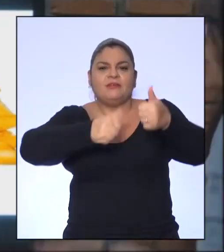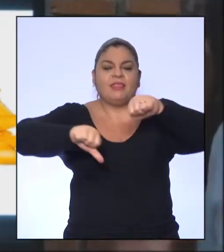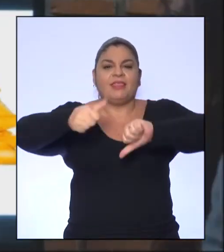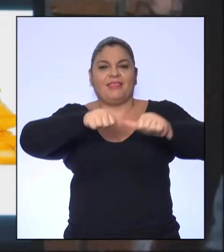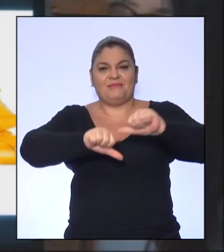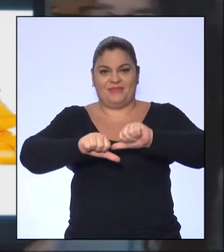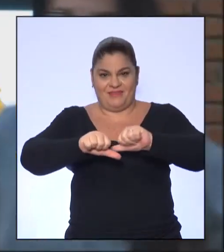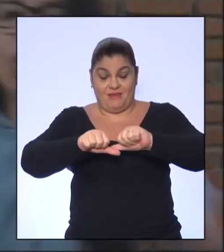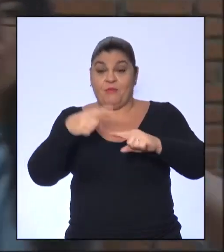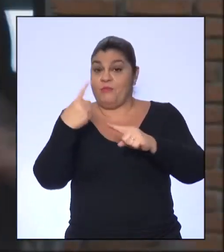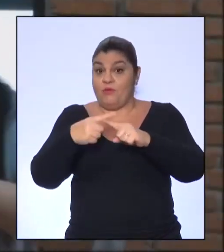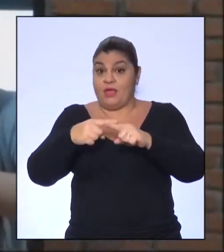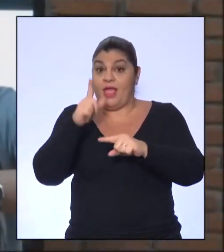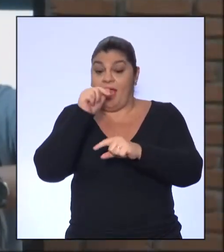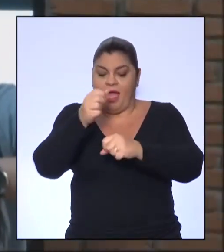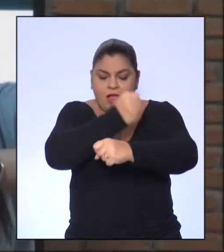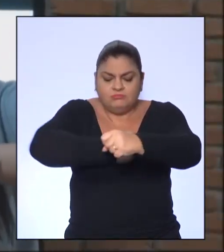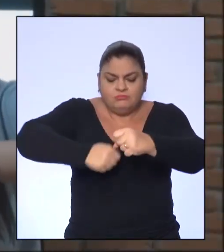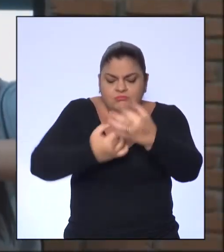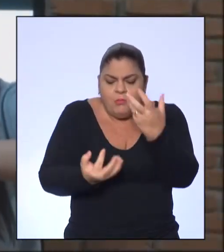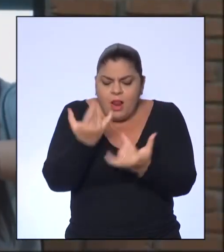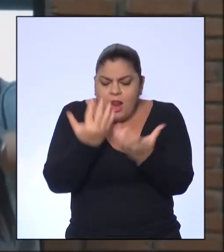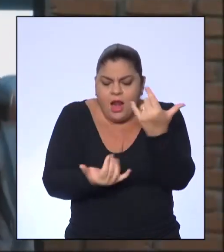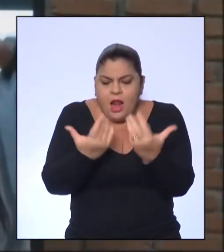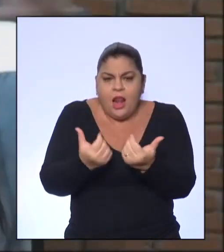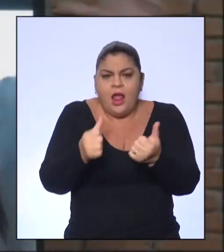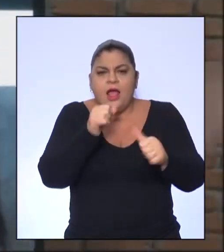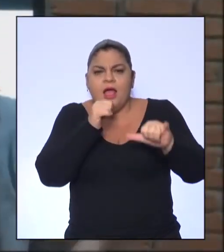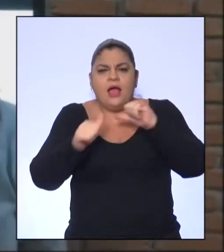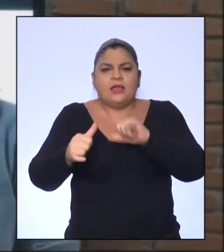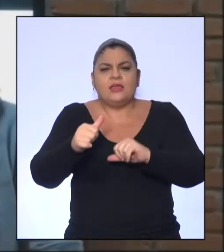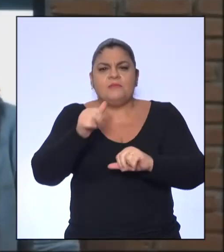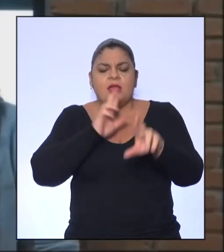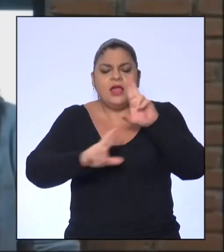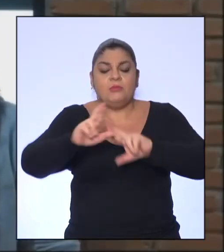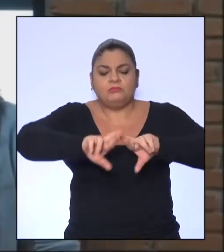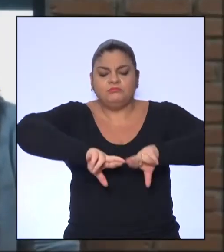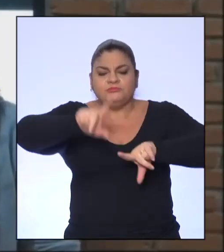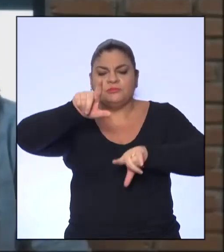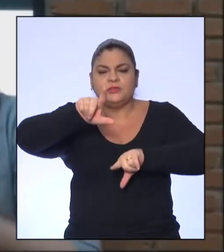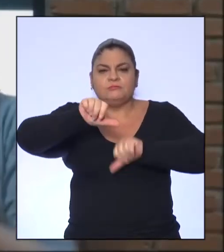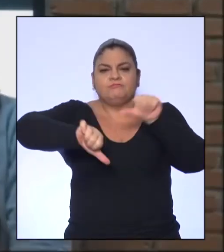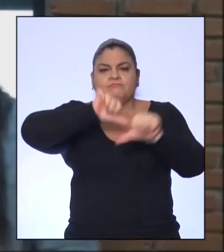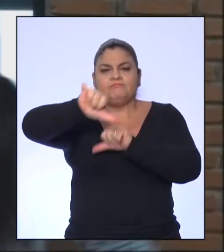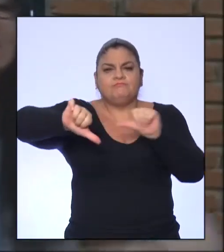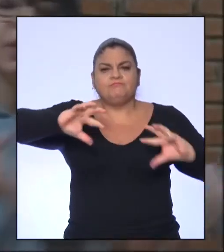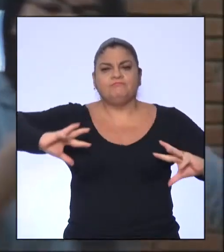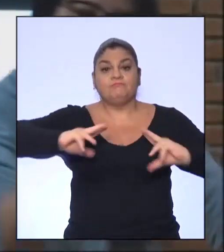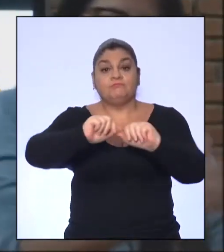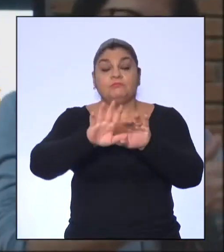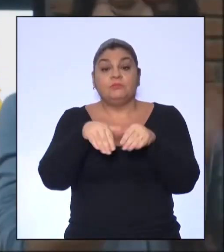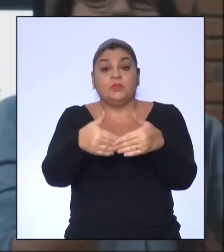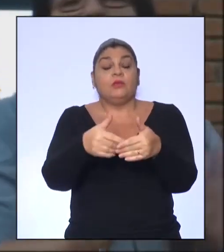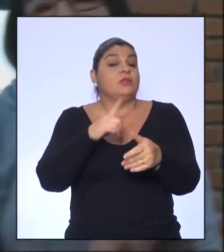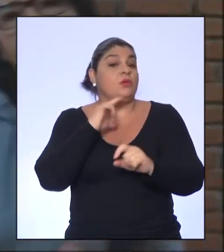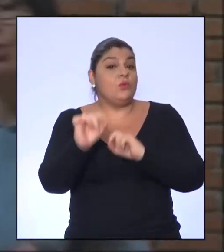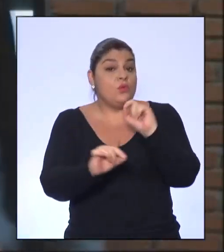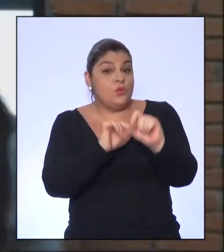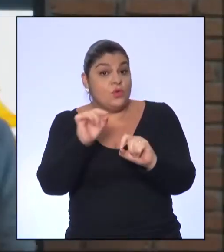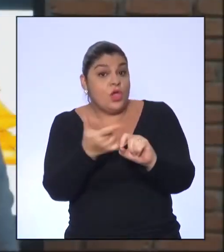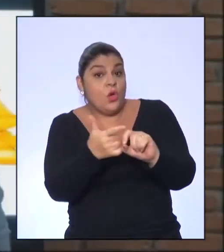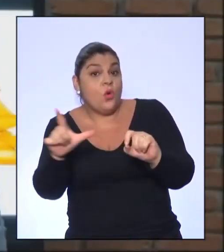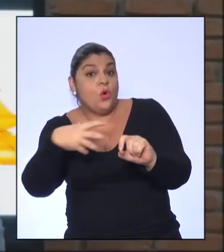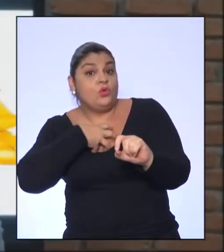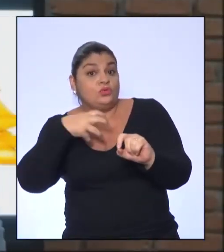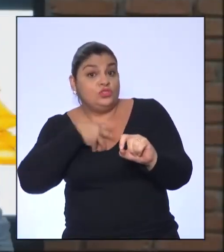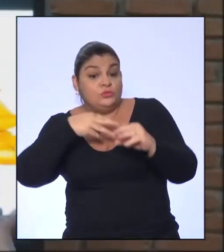a gente cozinha os alimentos, ocorrem as reações químicas. Eles mudam as suas características. Então, eles passam a ser um outro